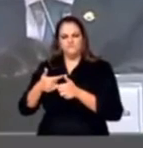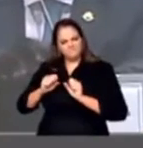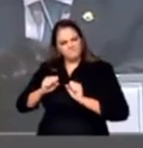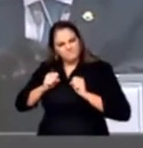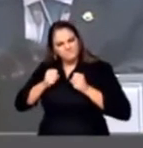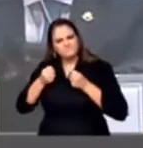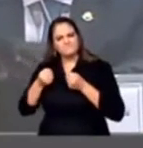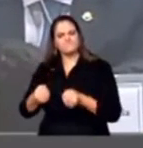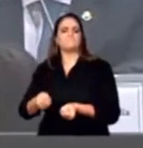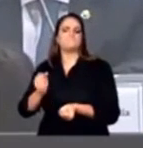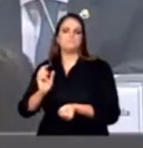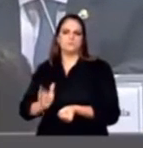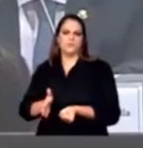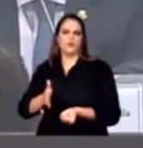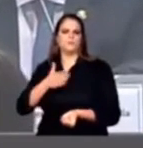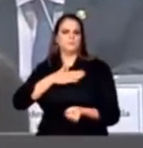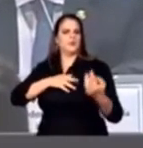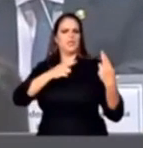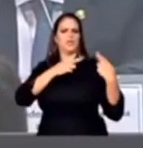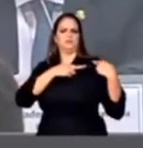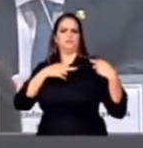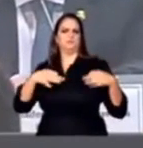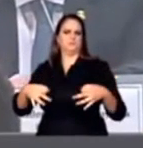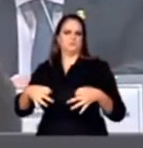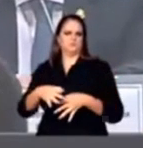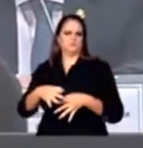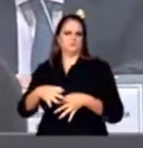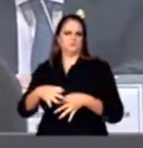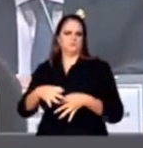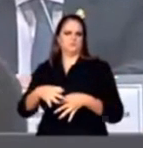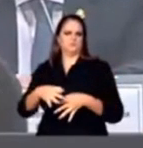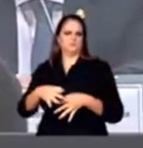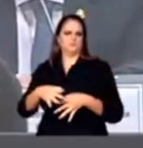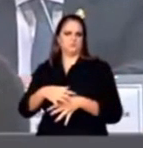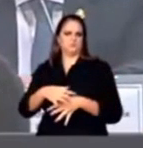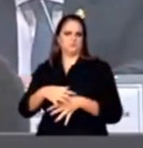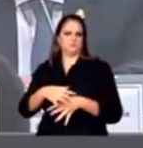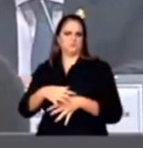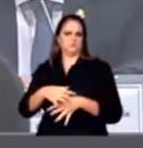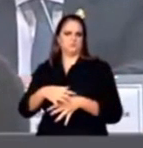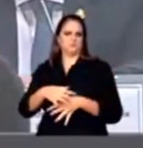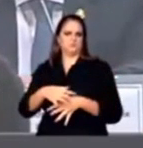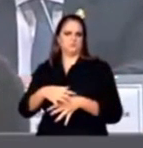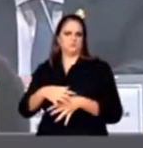responsabilidade no parecer que hoje submete à votação de meus pares. Muito obrigado.